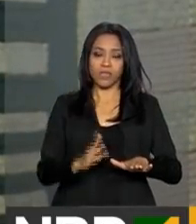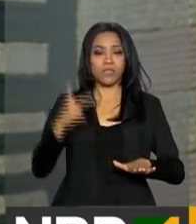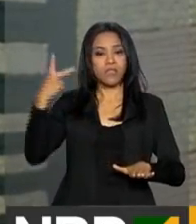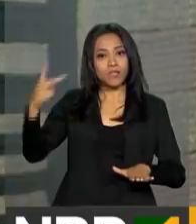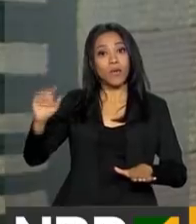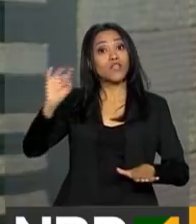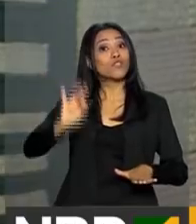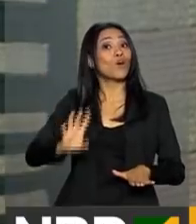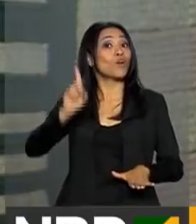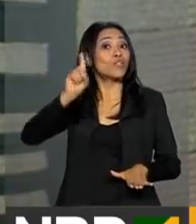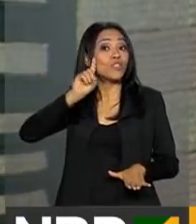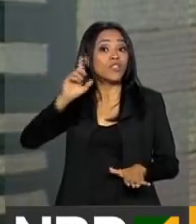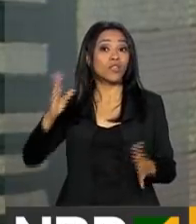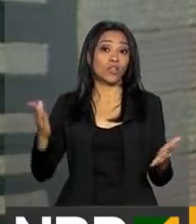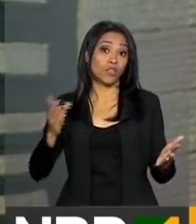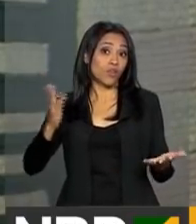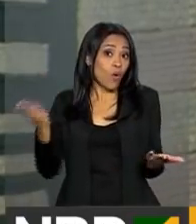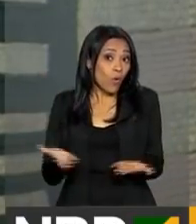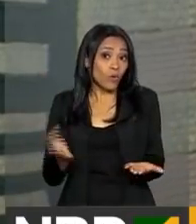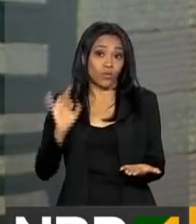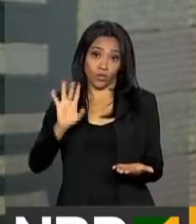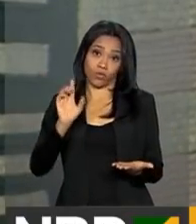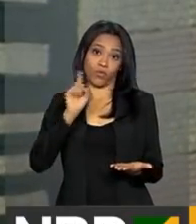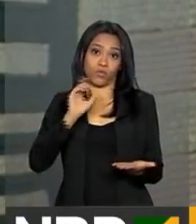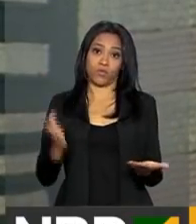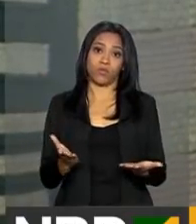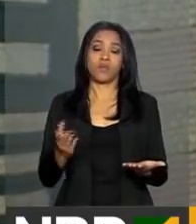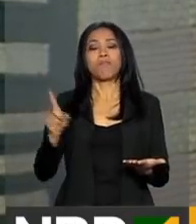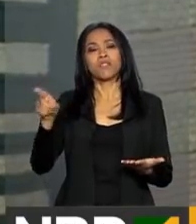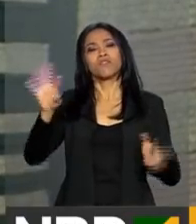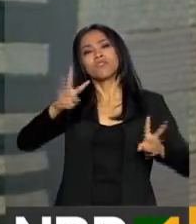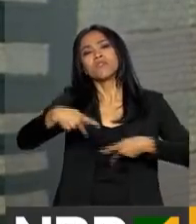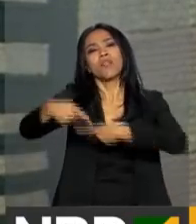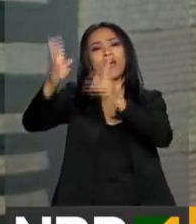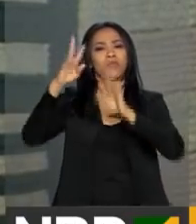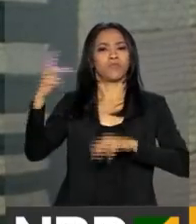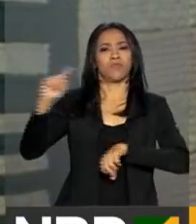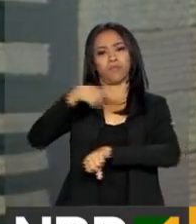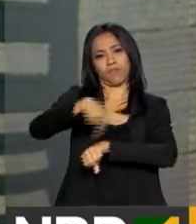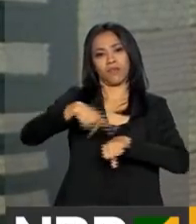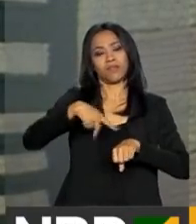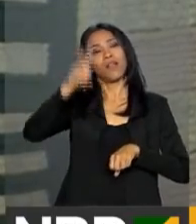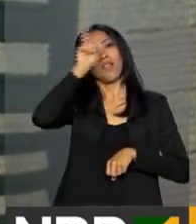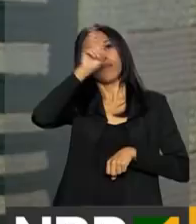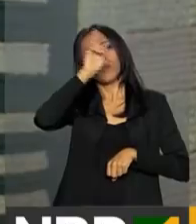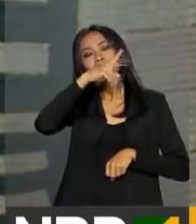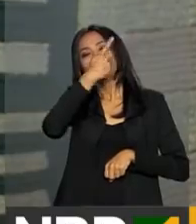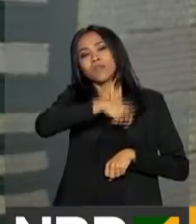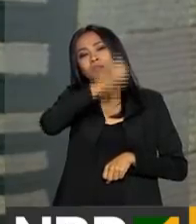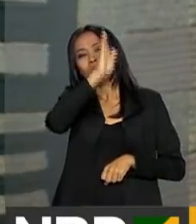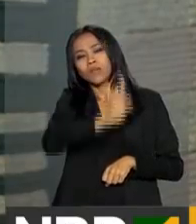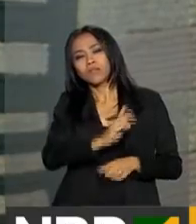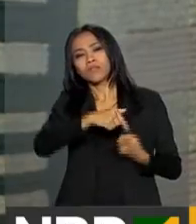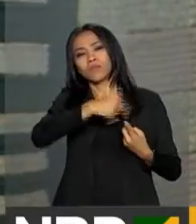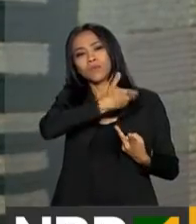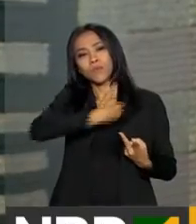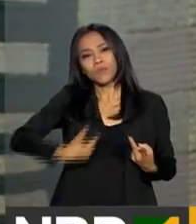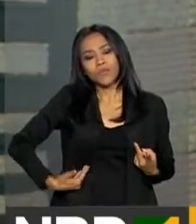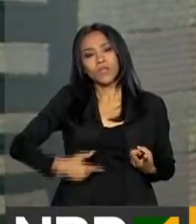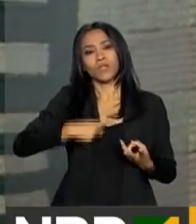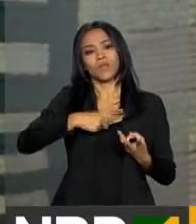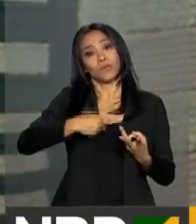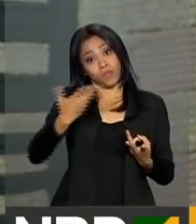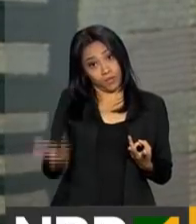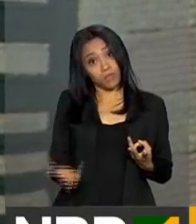apenas para o dia de hoje, mas que levem, naturalmente, as melhores recordações do nosso país, do governo e